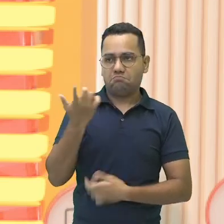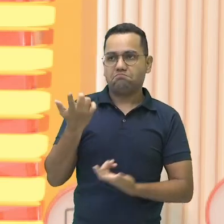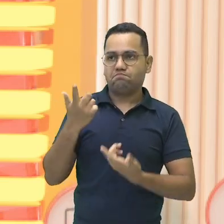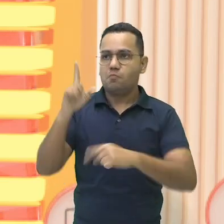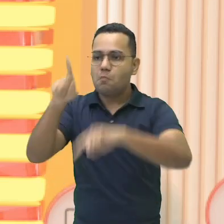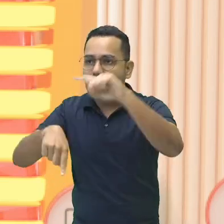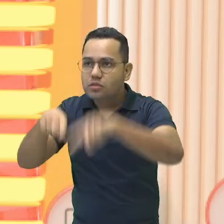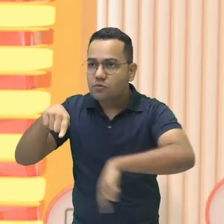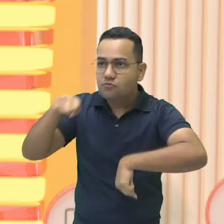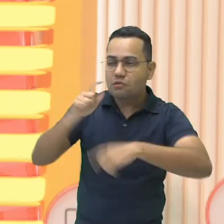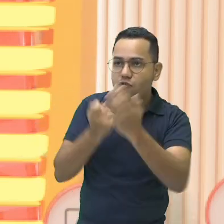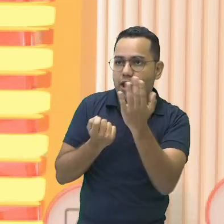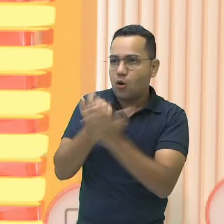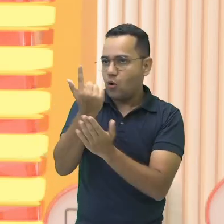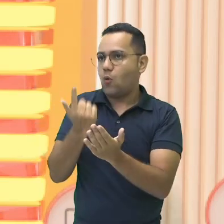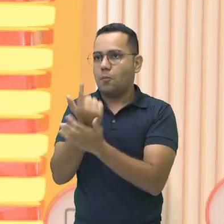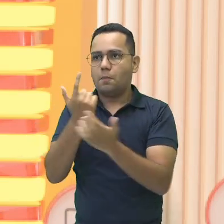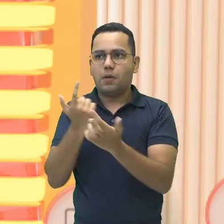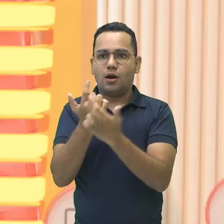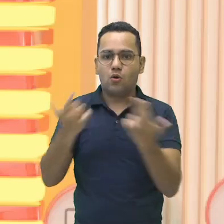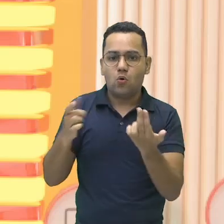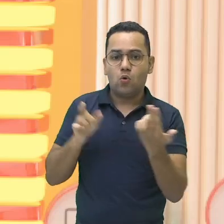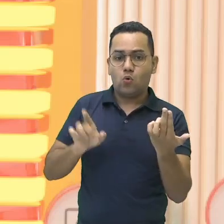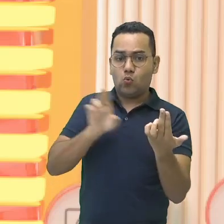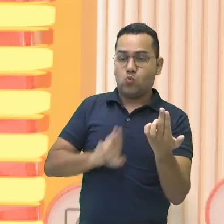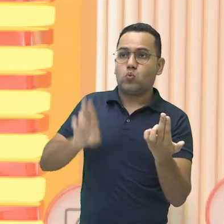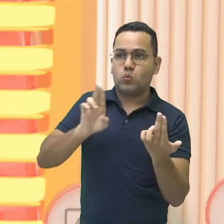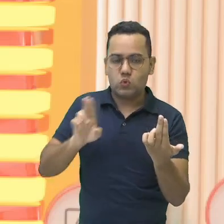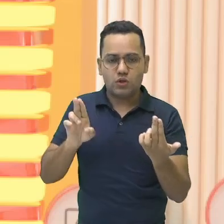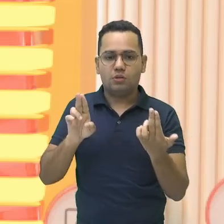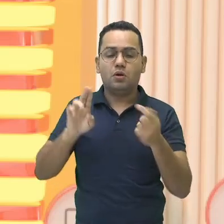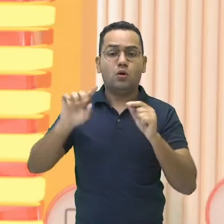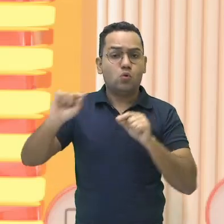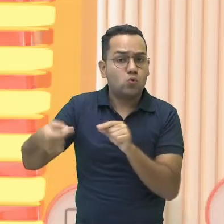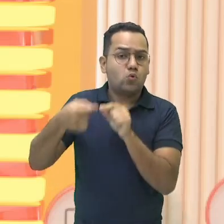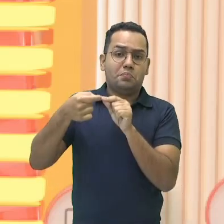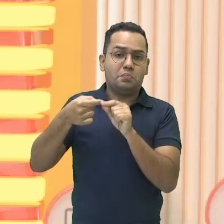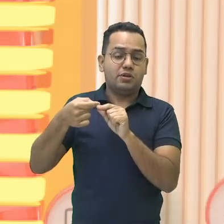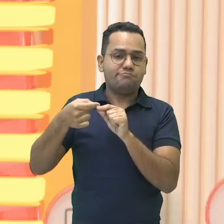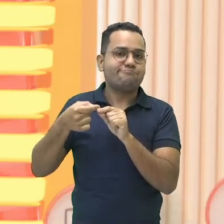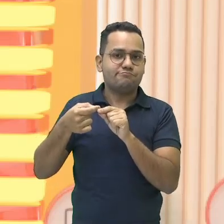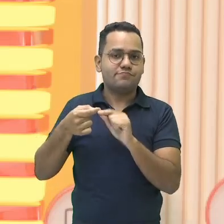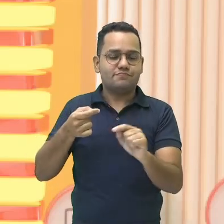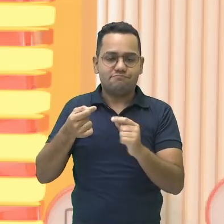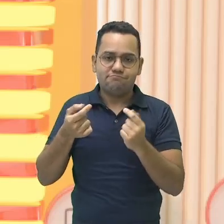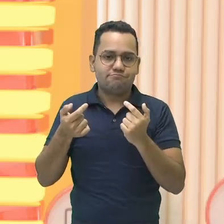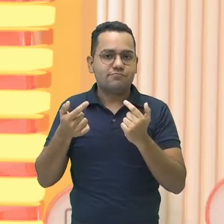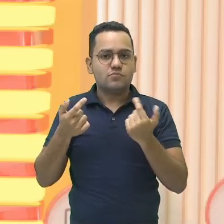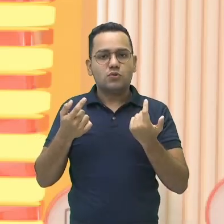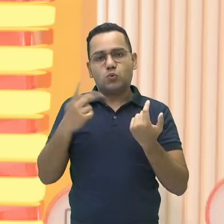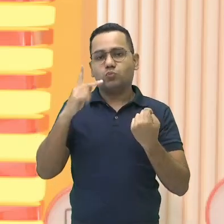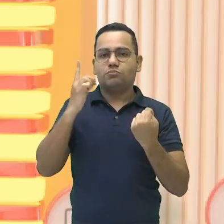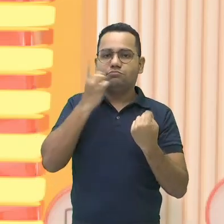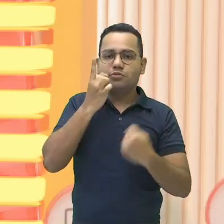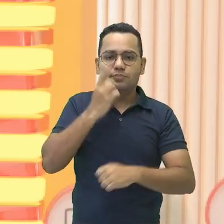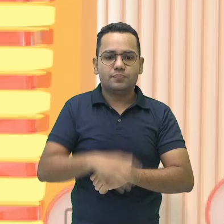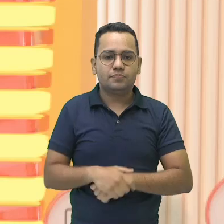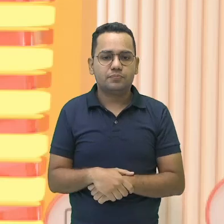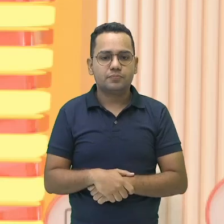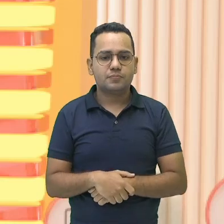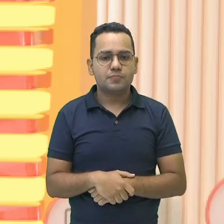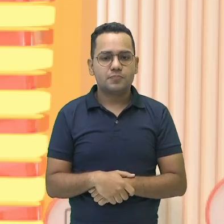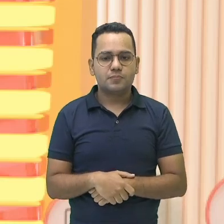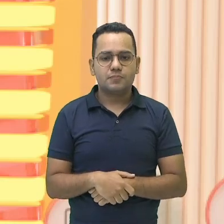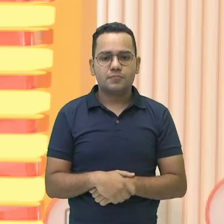coisas, ter coisas, né? Utilizar coisas, ela faz parte do nosso dia a dia. Mas uma das críticas que